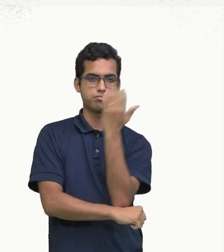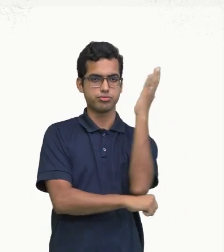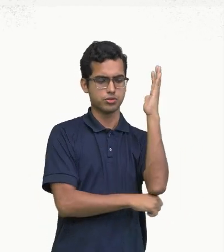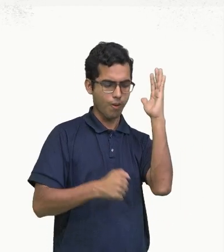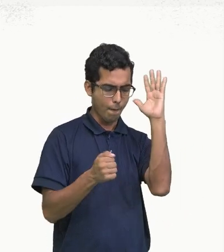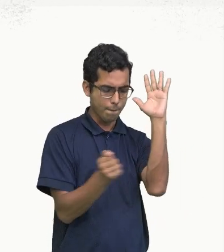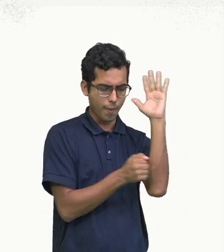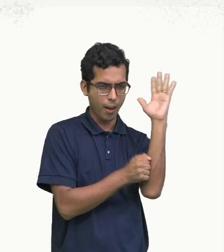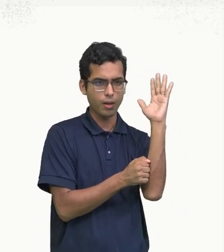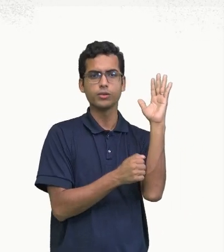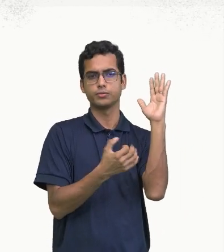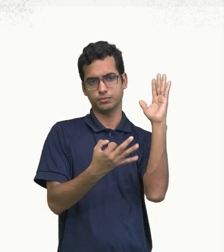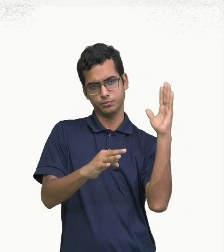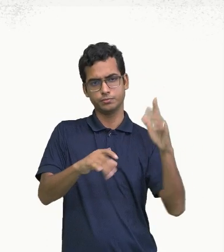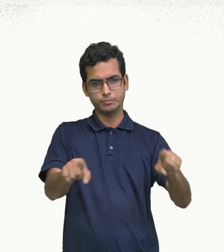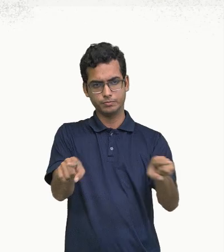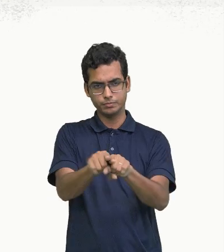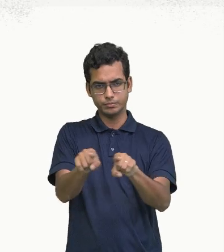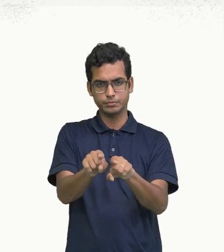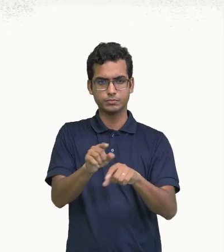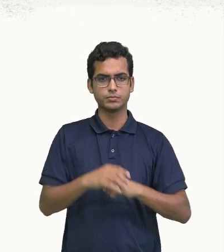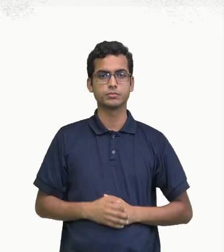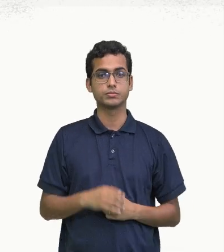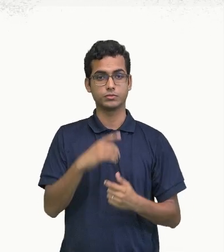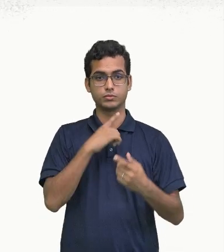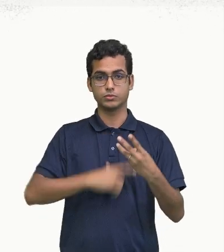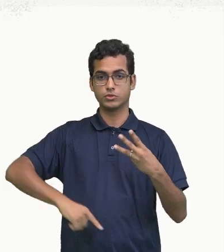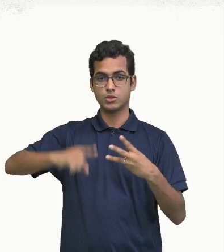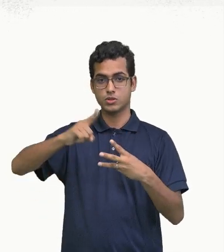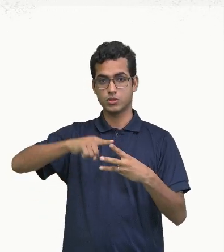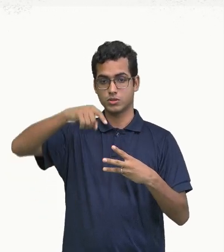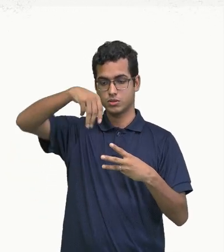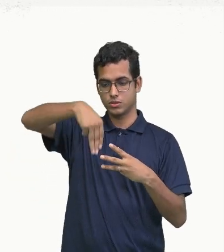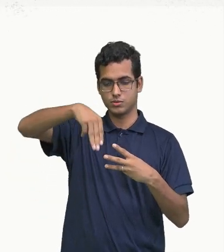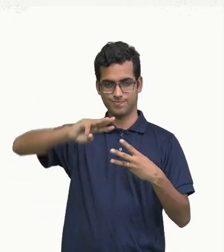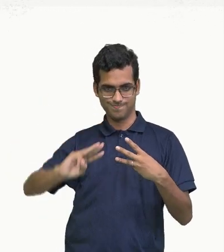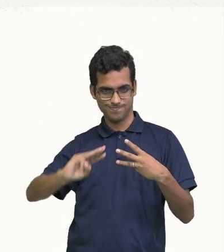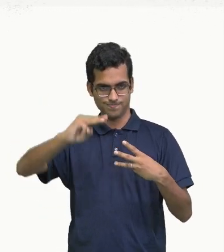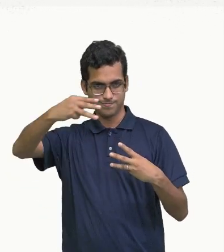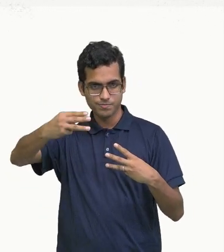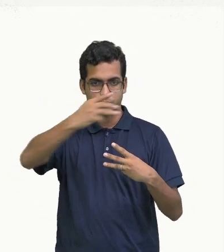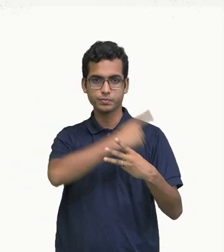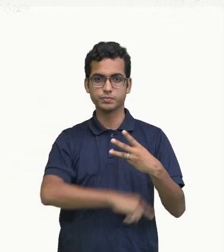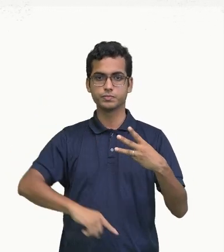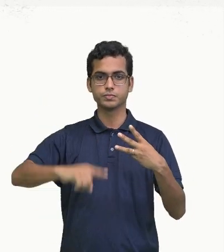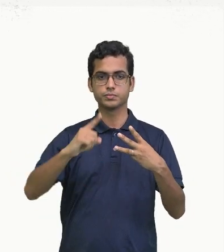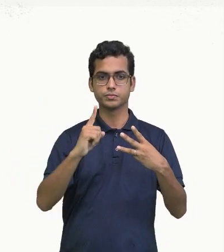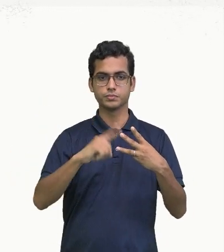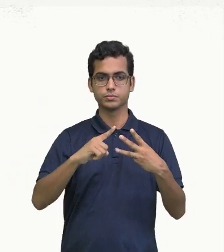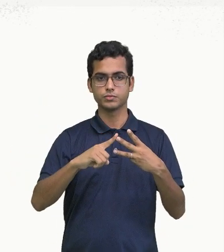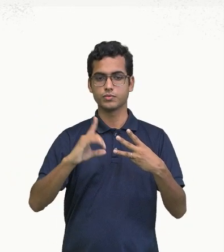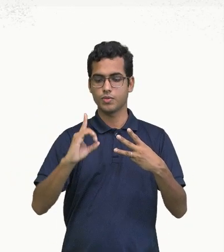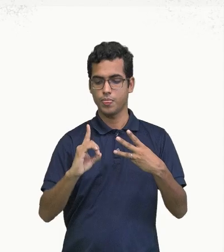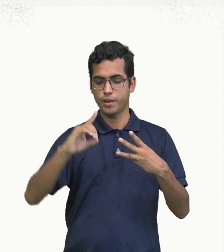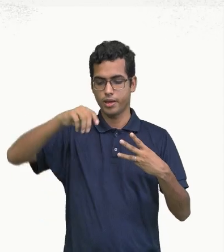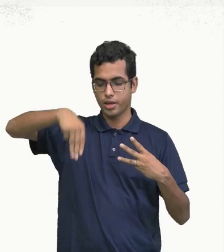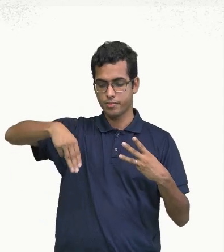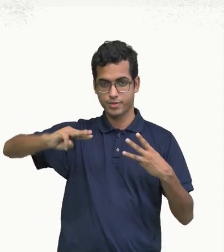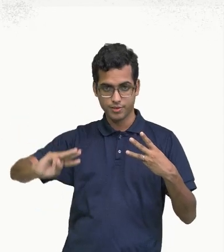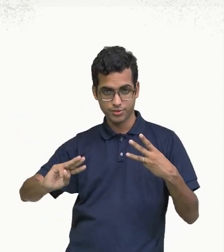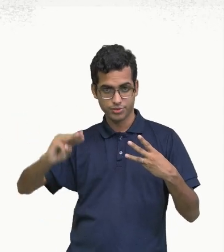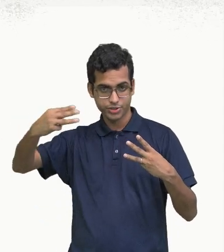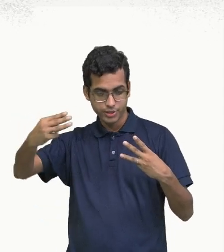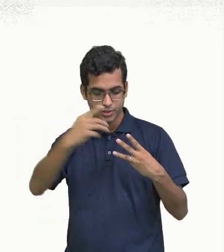metros, decímetros e centímetros. Mas no volume você vai se habituar a ver que sempre vai